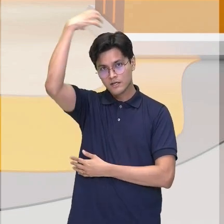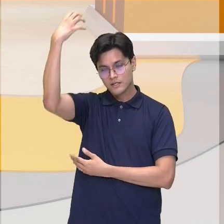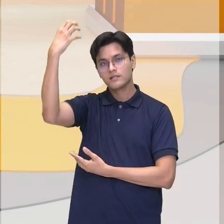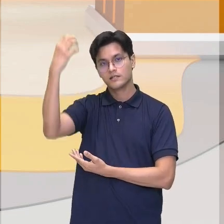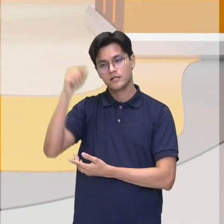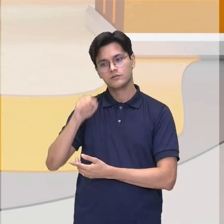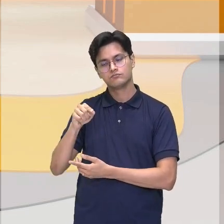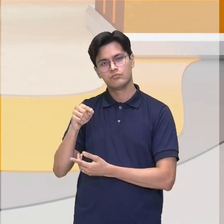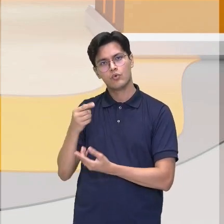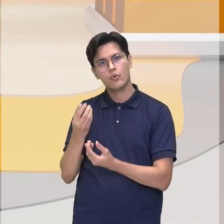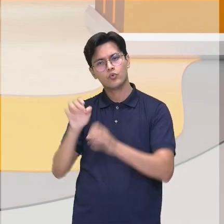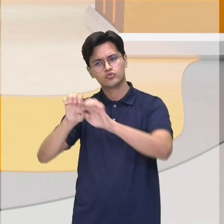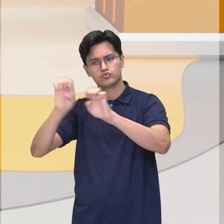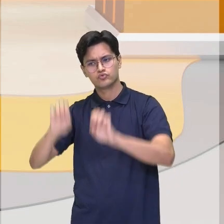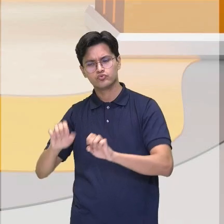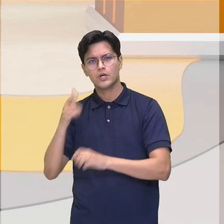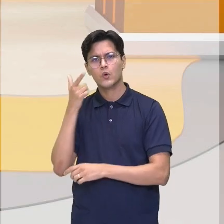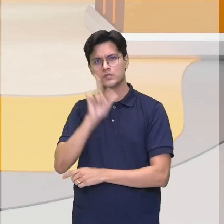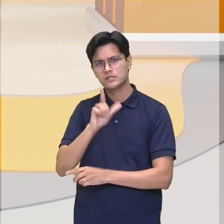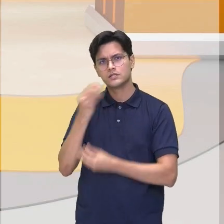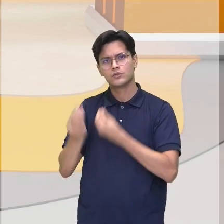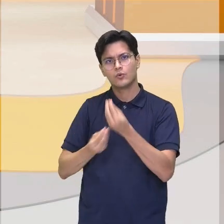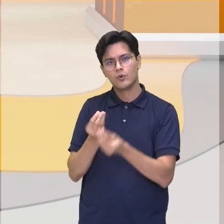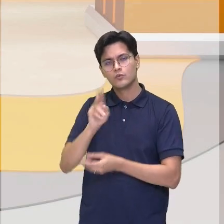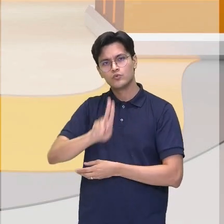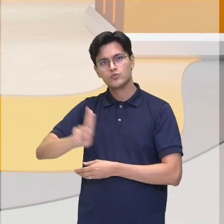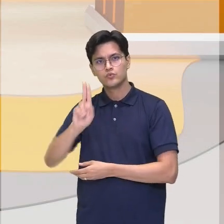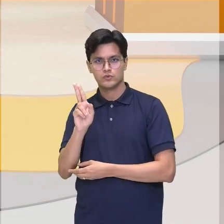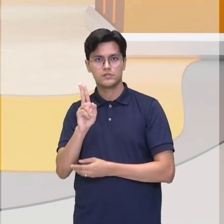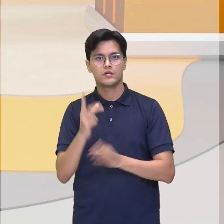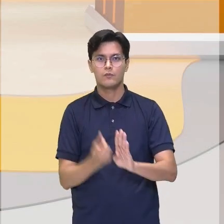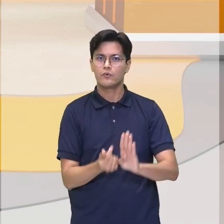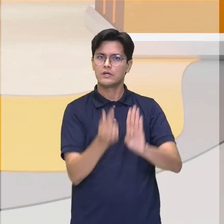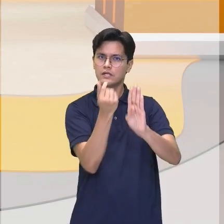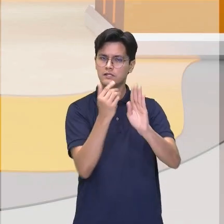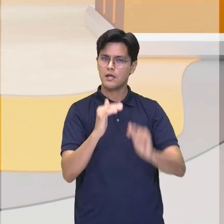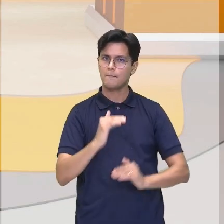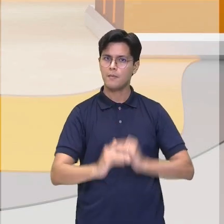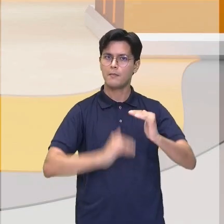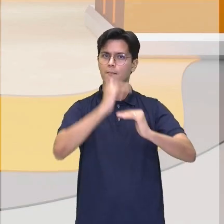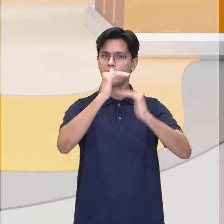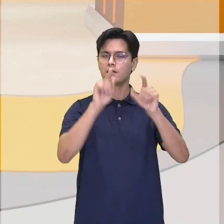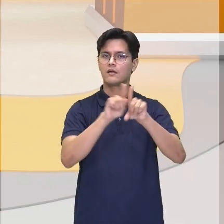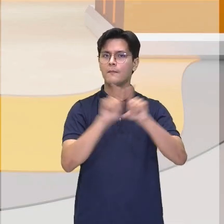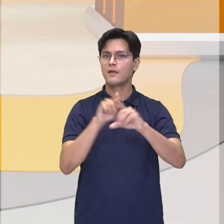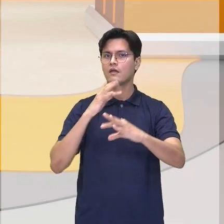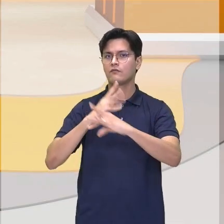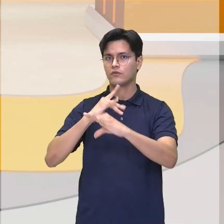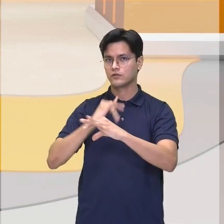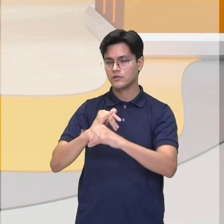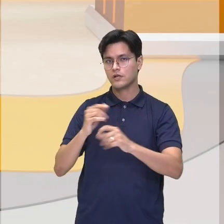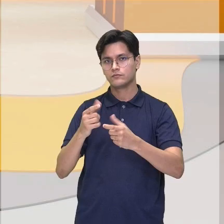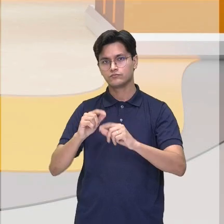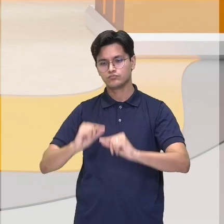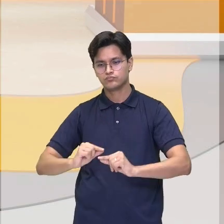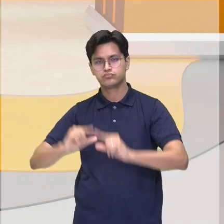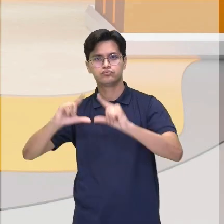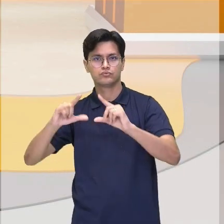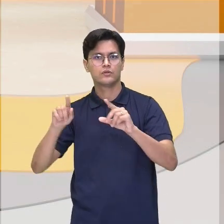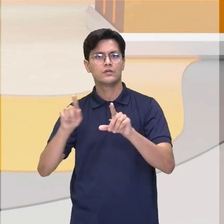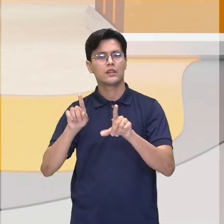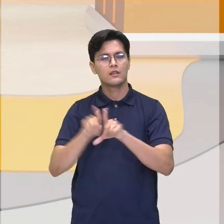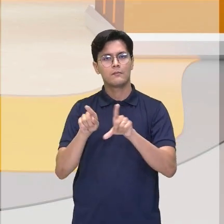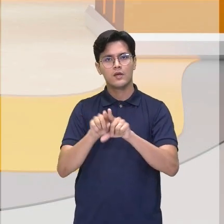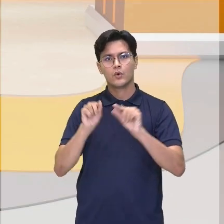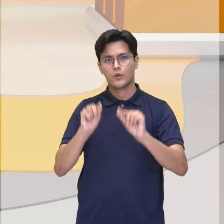burguesia, com o fortalecimento do comércio, com o crescimento das cidades e também com a crise do sistema feudal. Uma